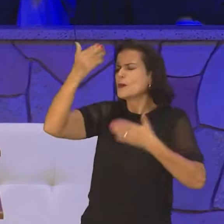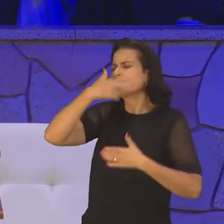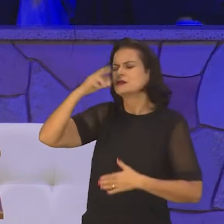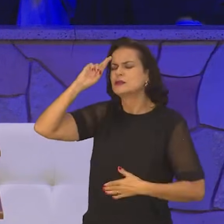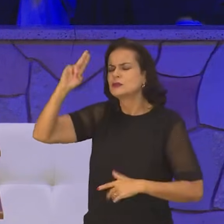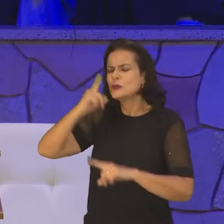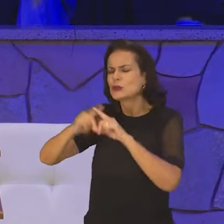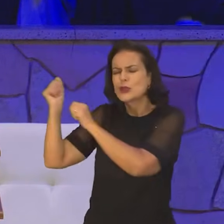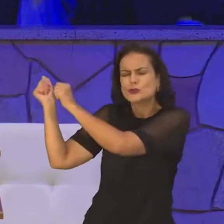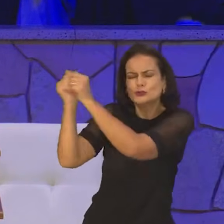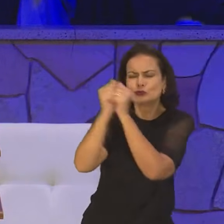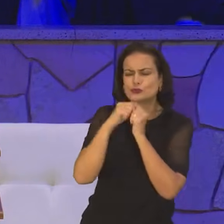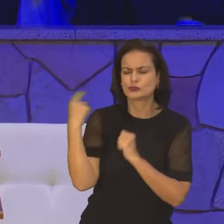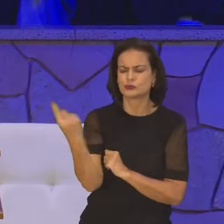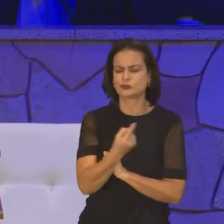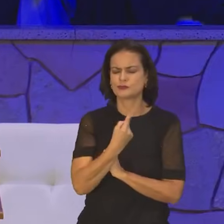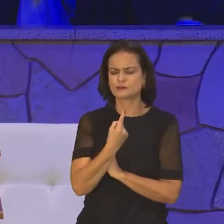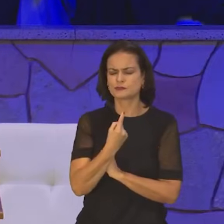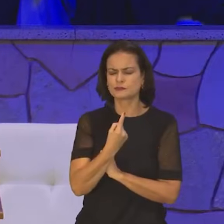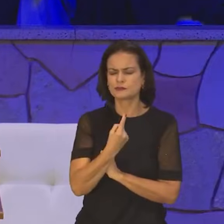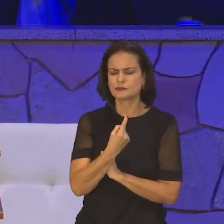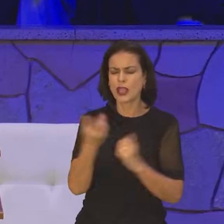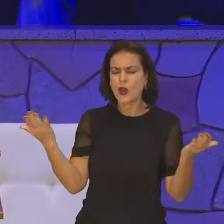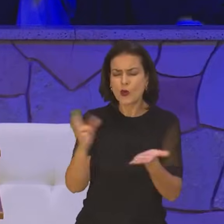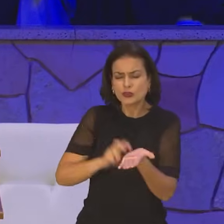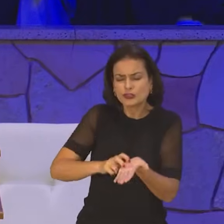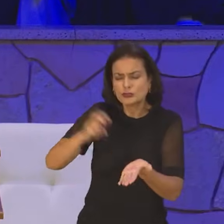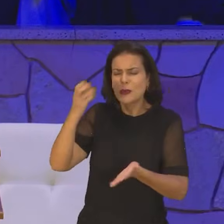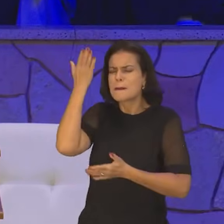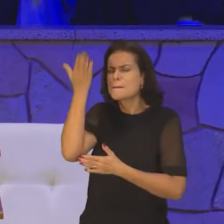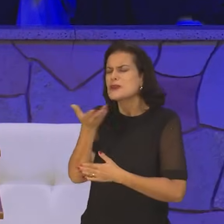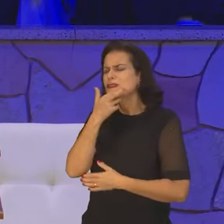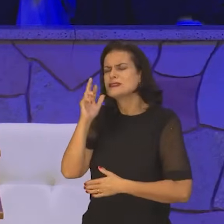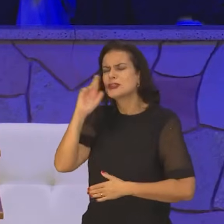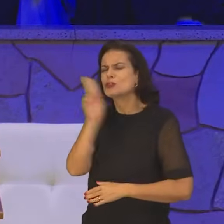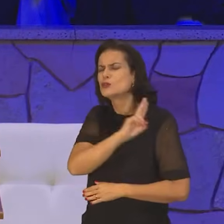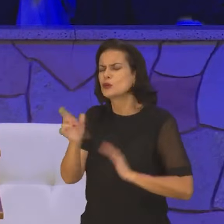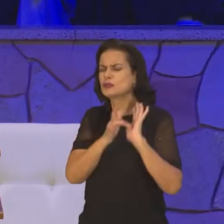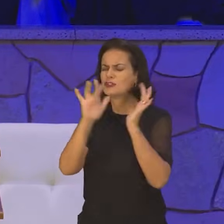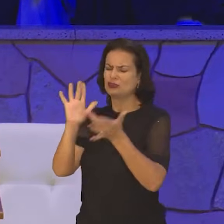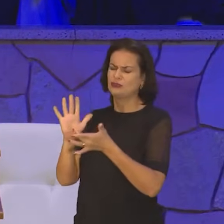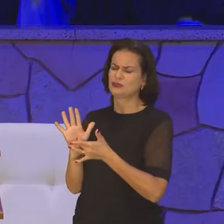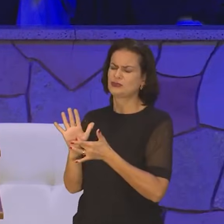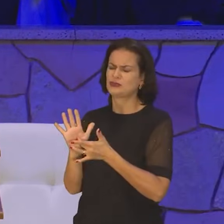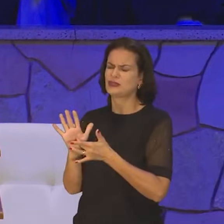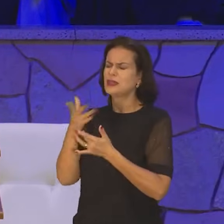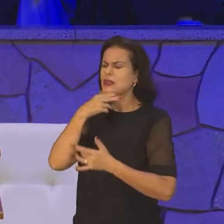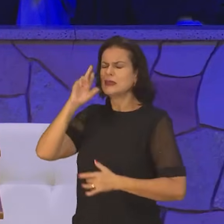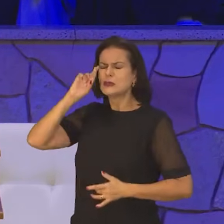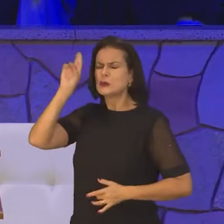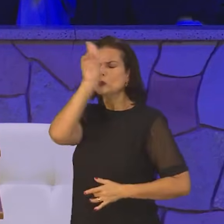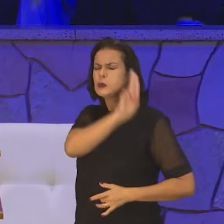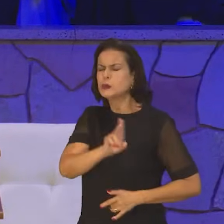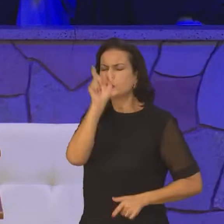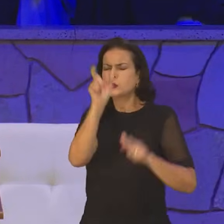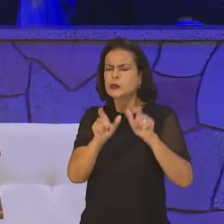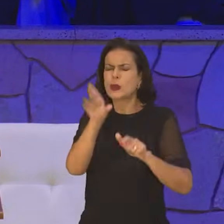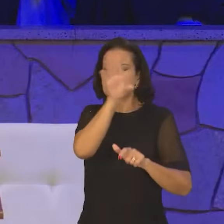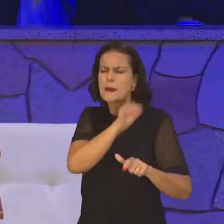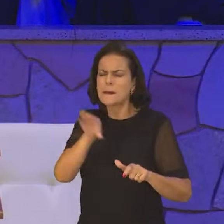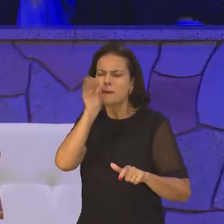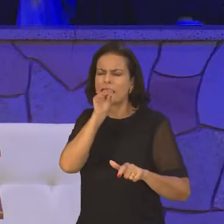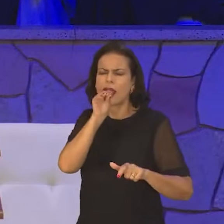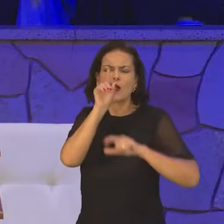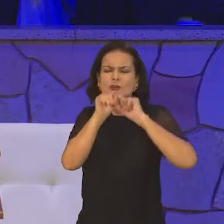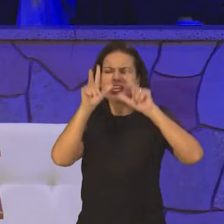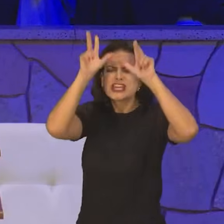por estar conosco. Nessa manhã te pedimos, Senhor, em nome de Jesus, que o Senhor usa a boca de Teu servo